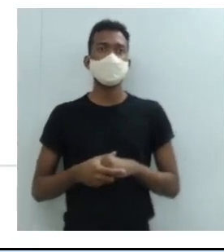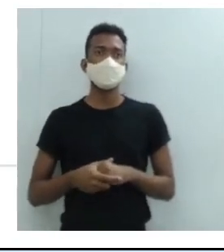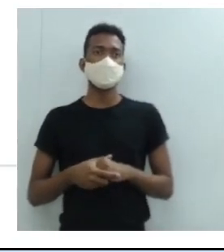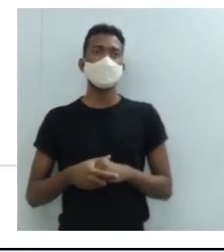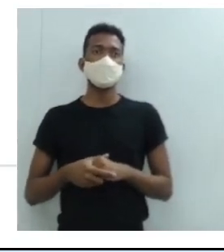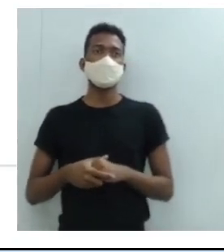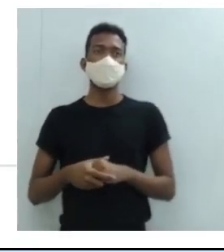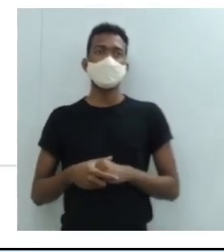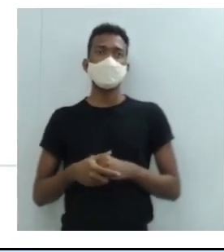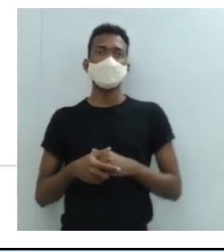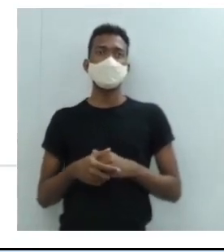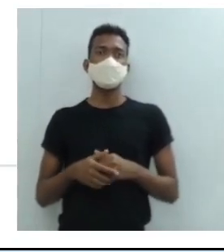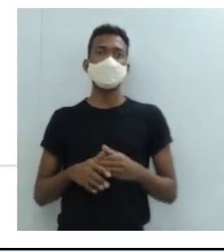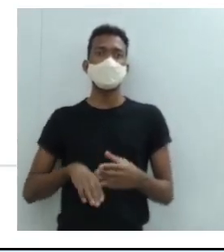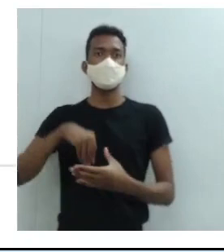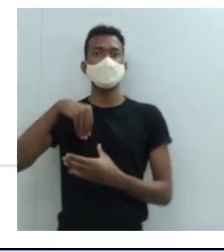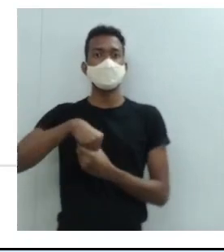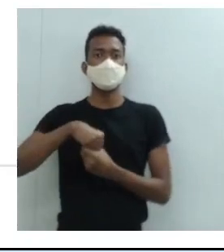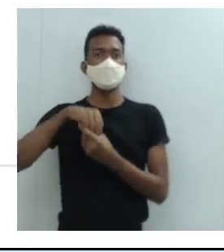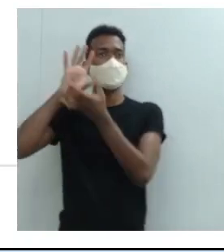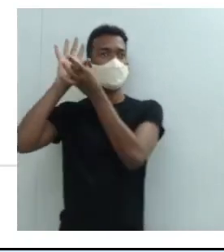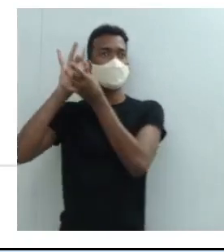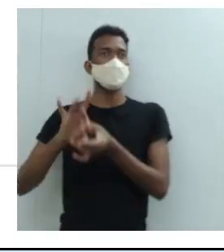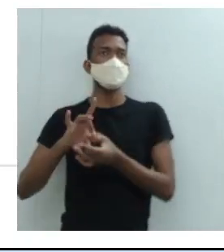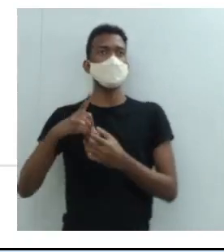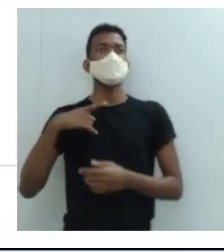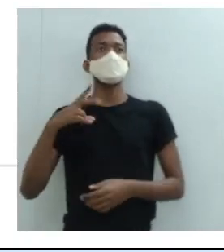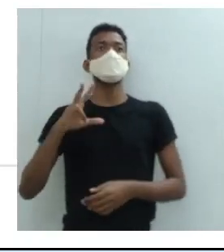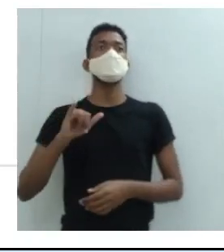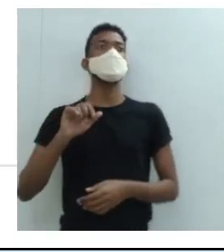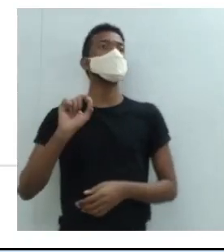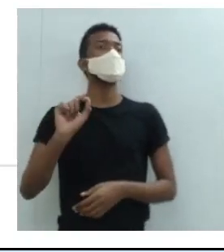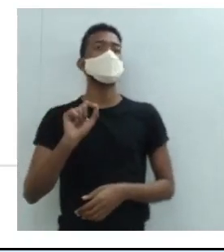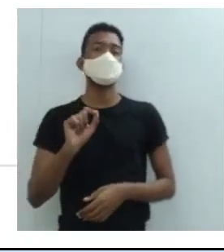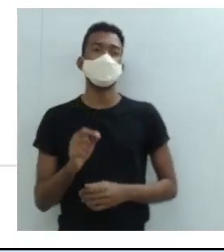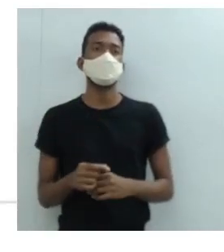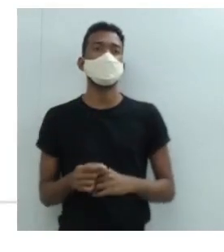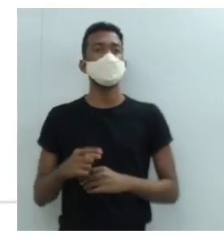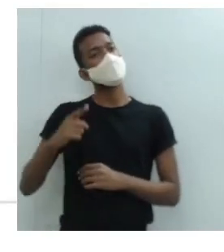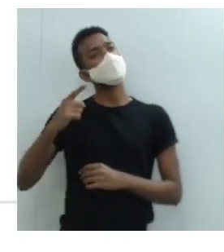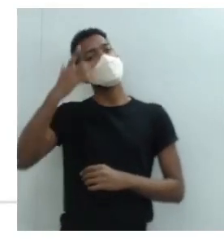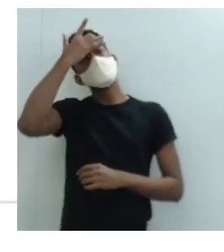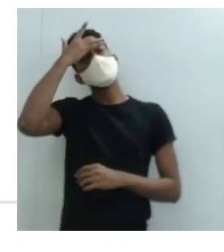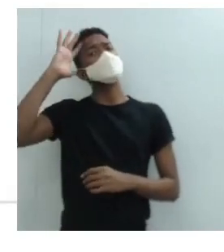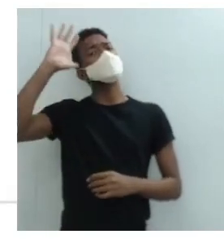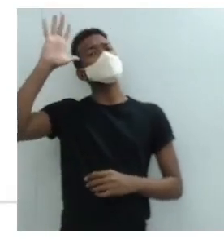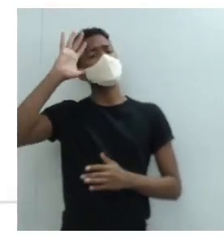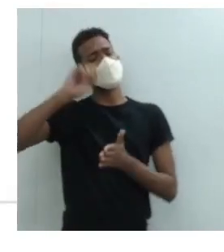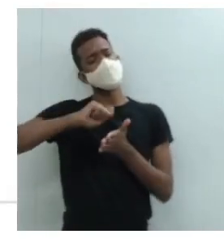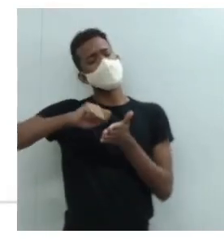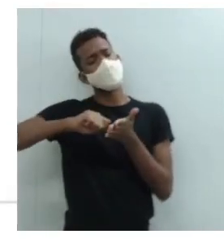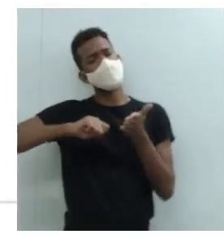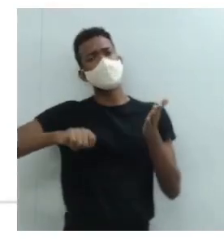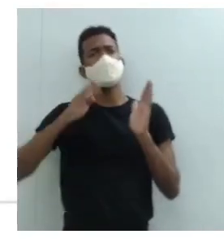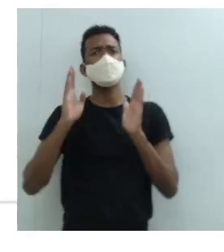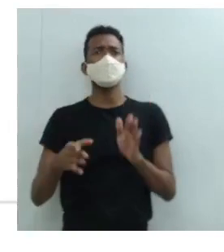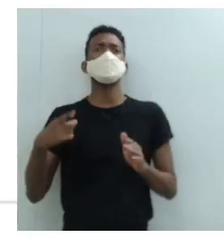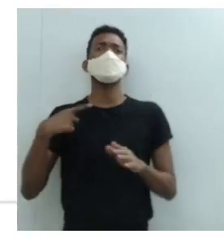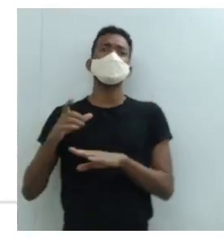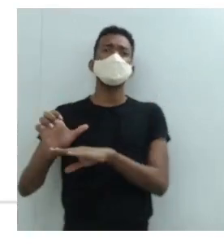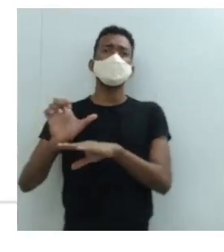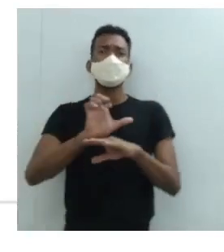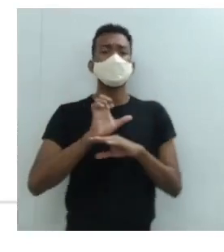desse contexto, aí nós vamos ter alguns grandes teóricos. Né? Então, cada Estado